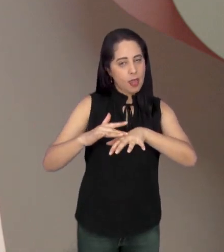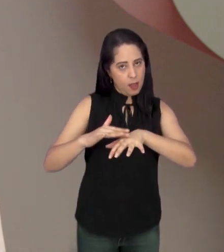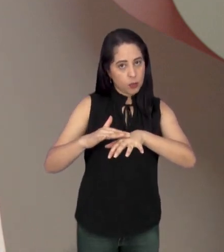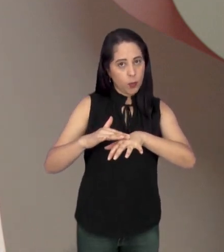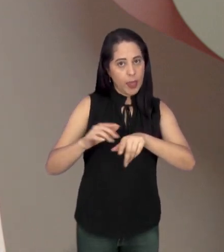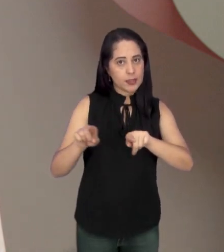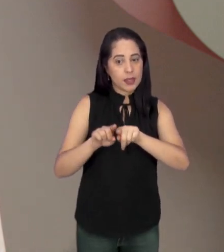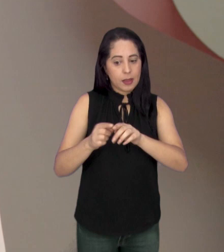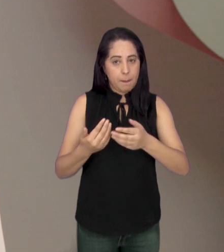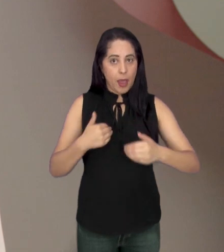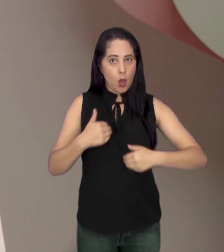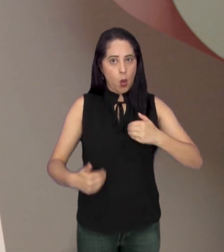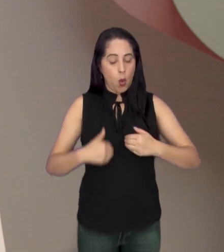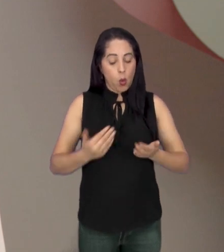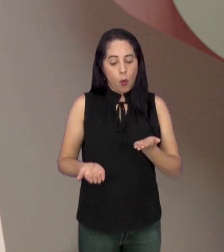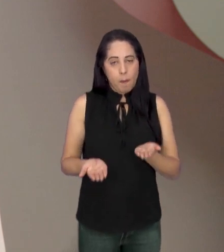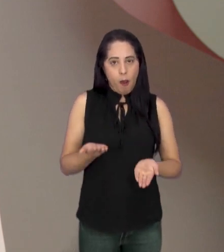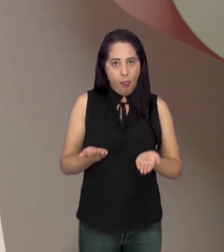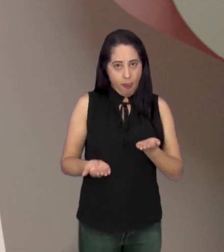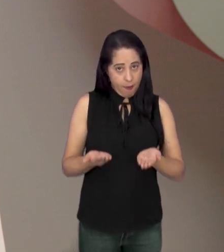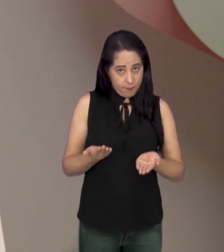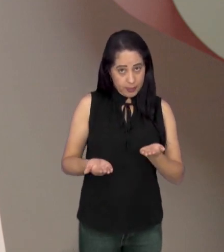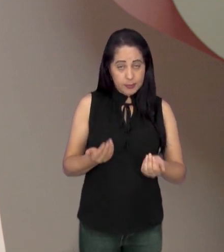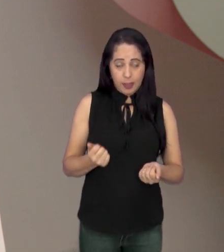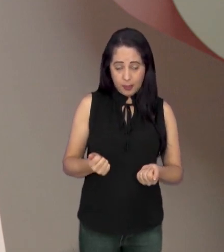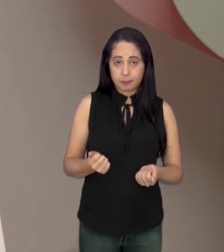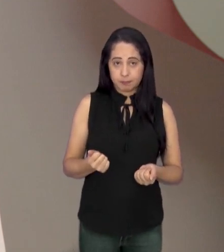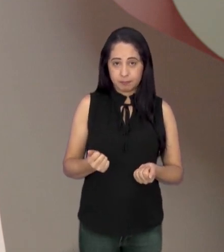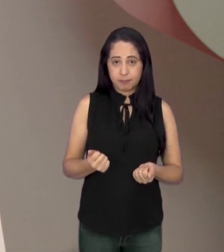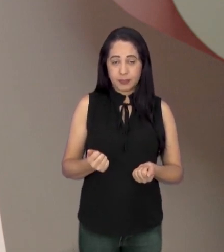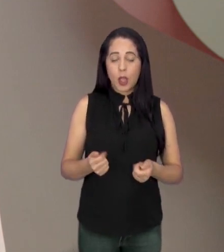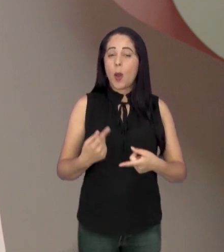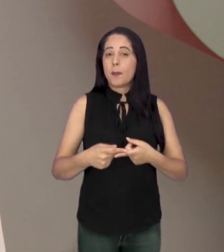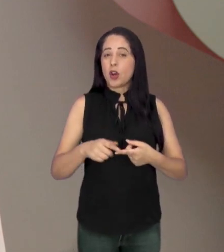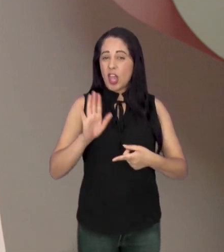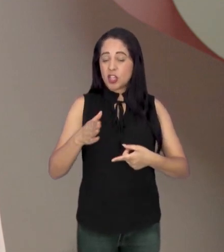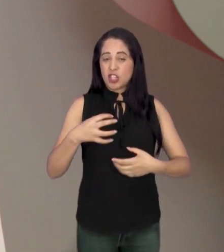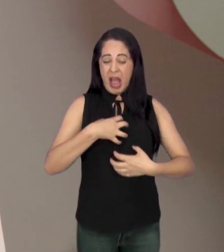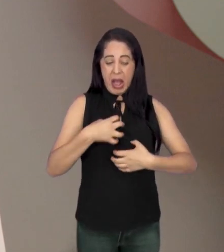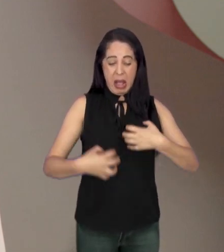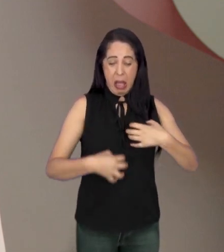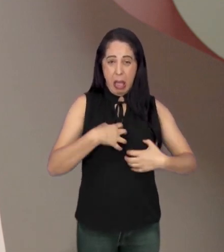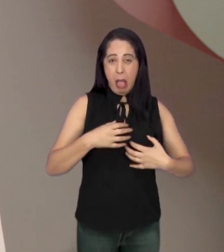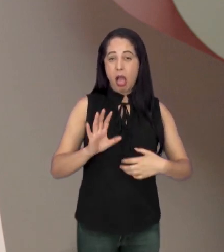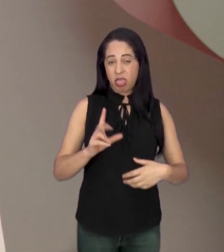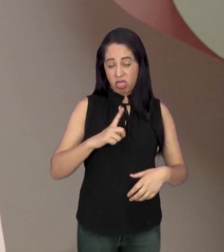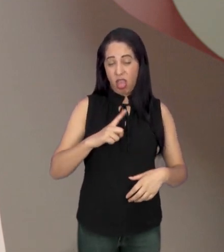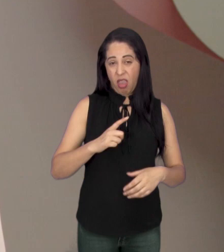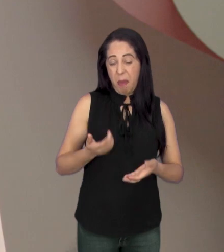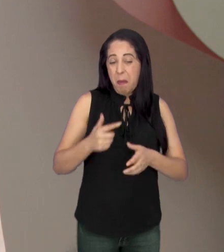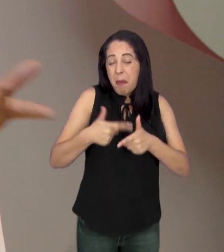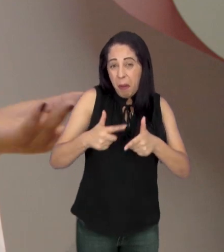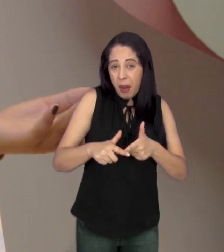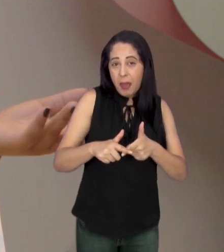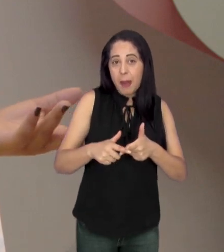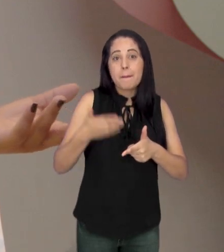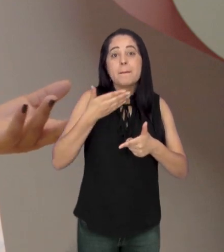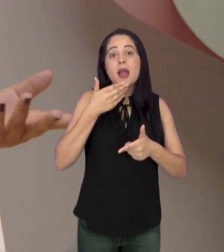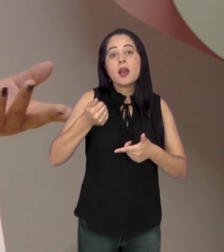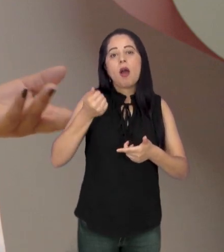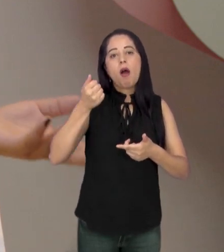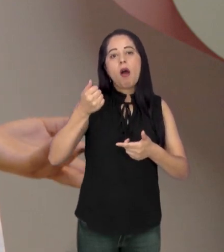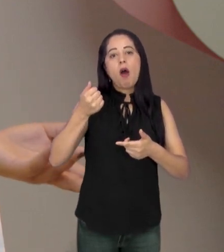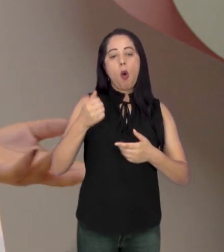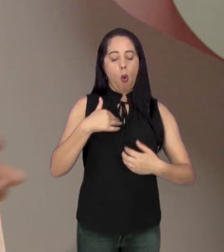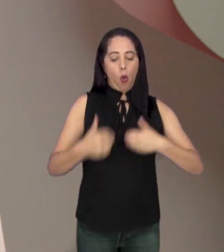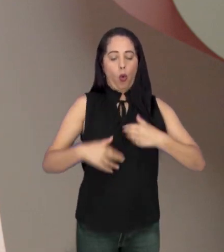preventivo quanto reequilibrador no tratamento dos distúrbios já instalados no organismo? E quanto mais